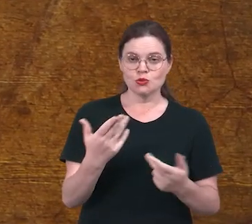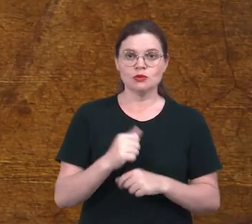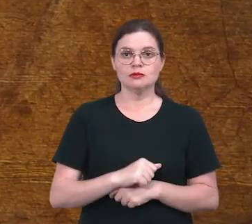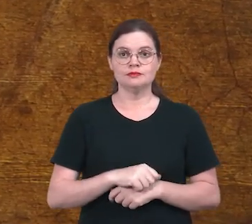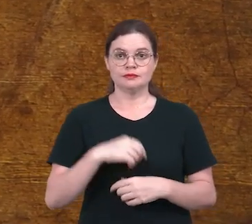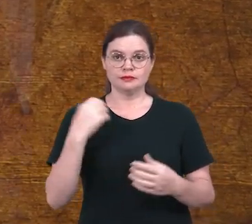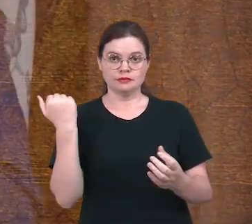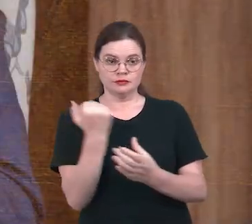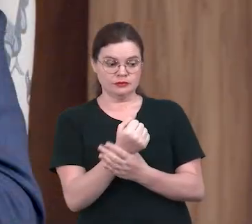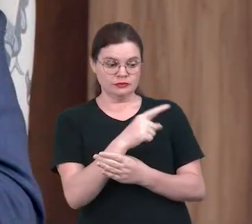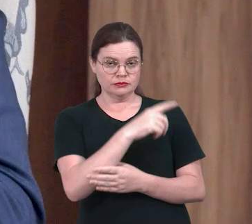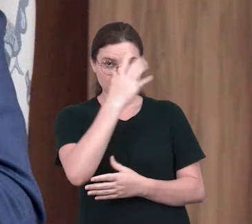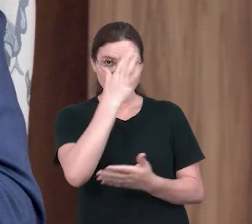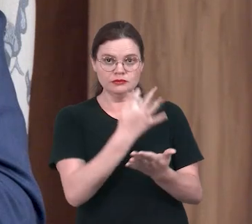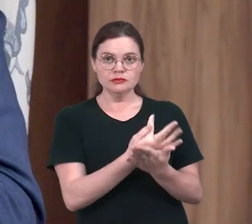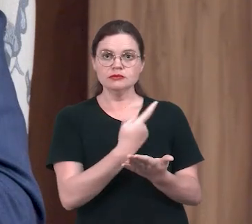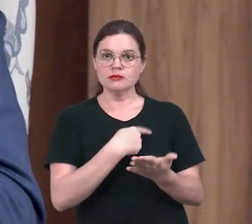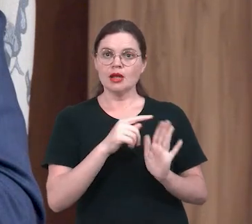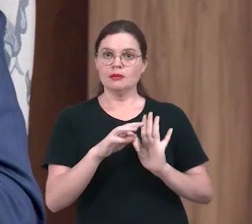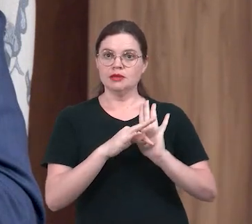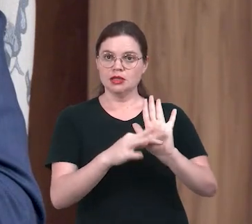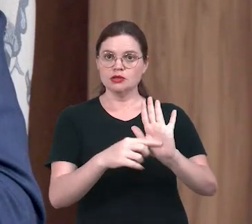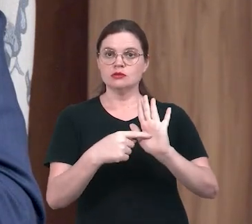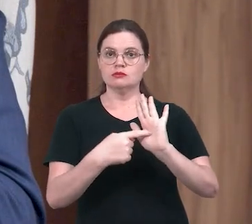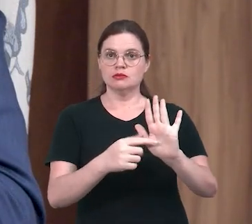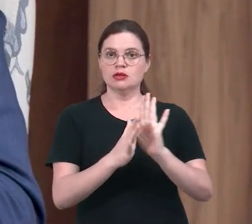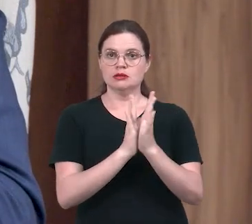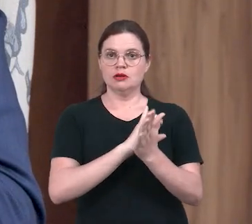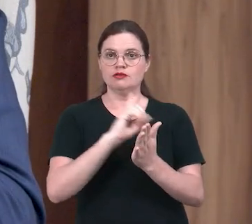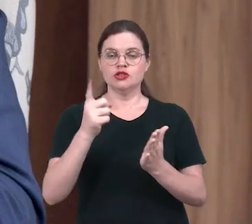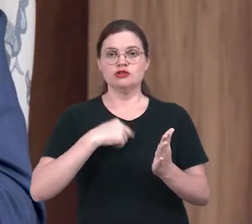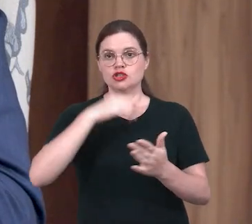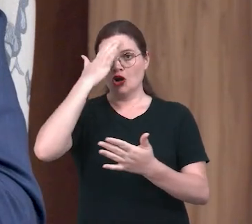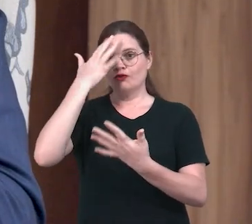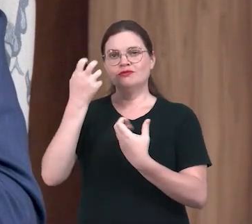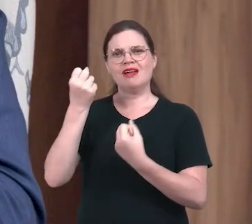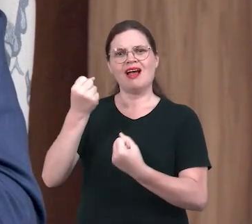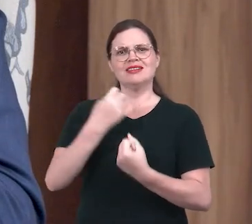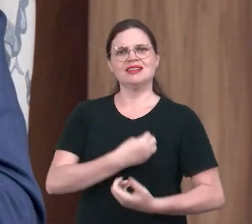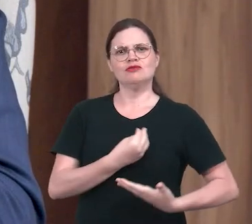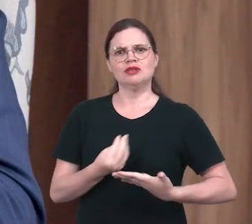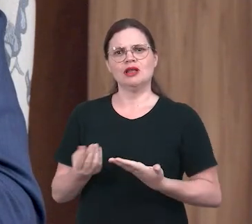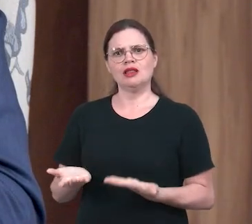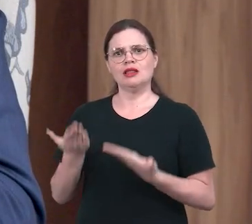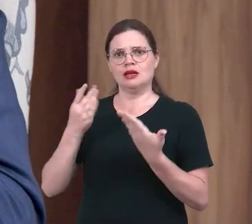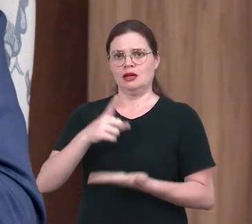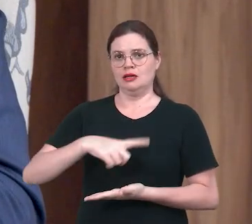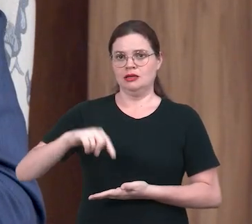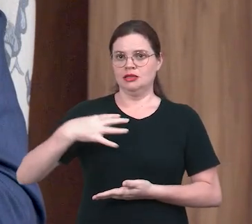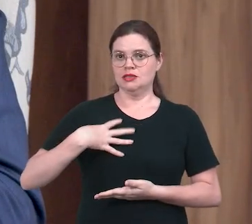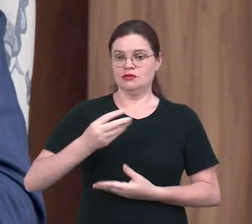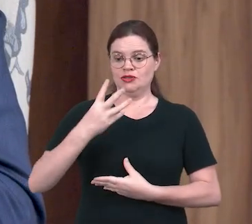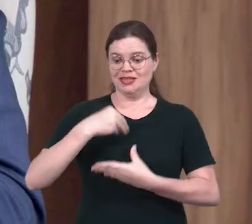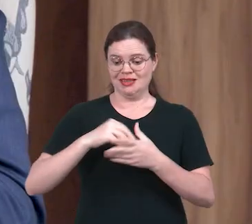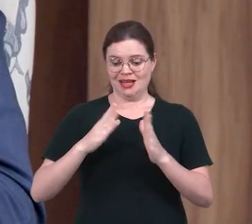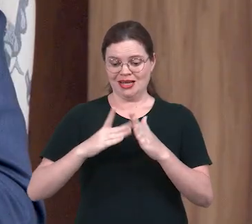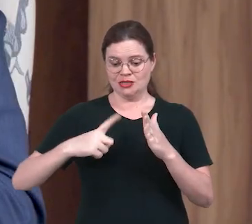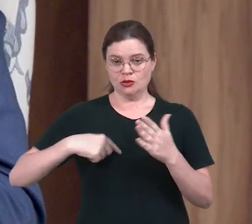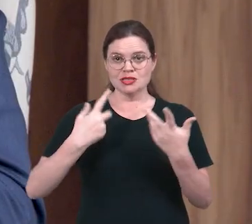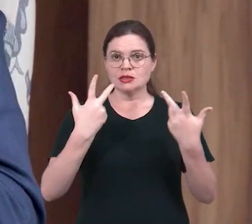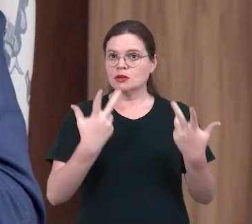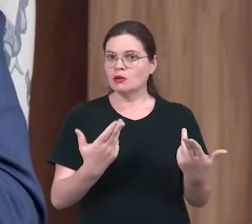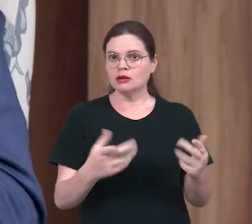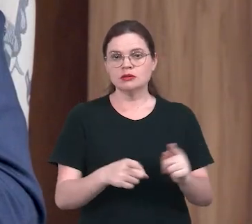Abraão. Essa confiança em Deus, essa entrega, os nossos filhos precisam de ver isso dentro da nossa